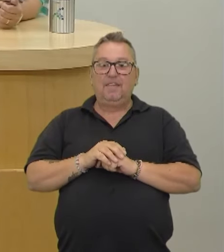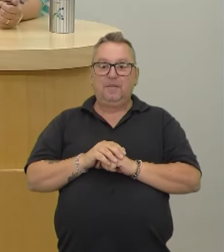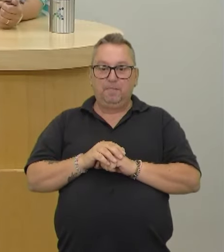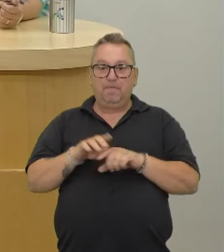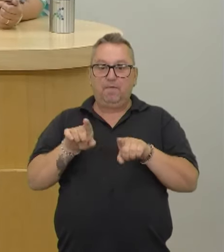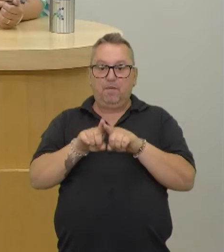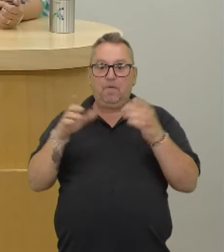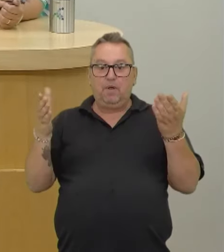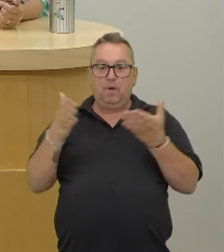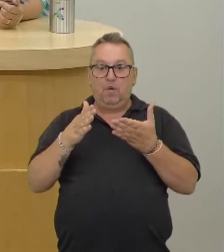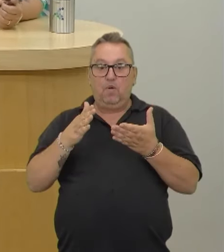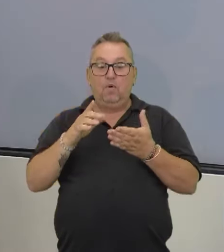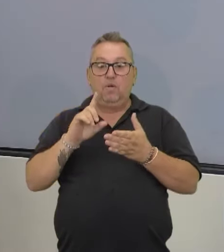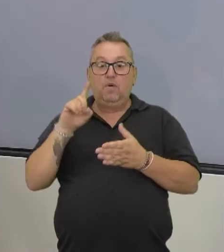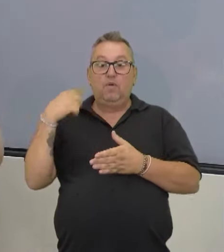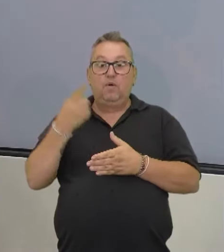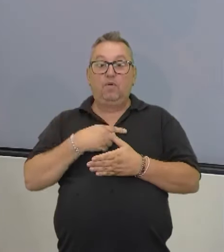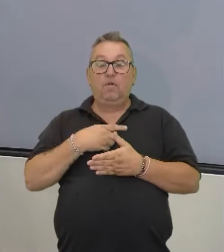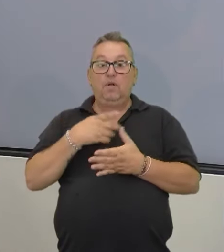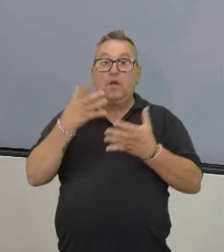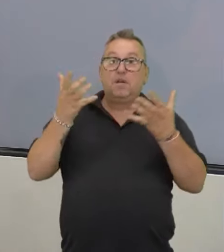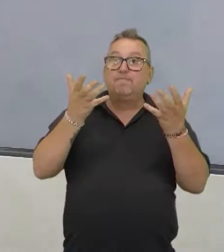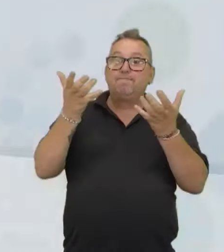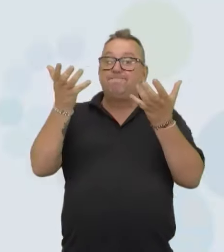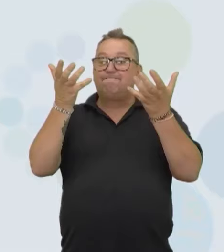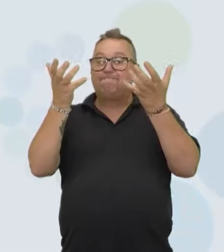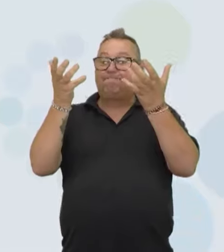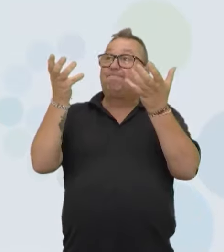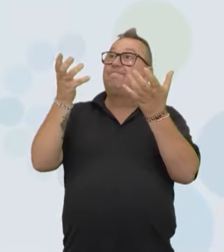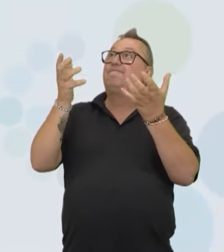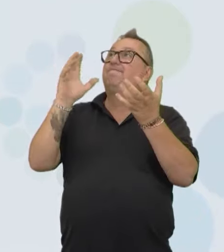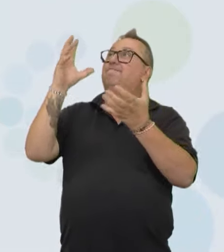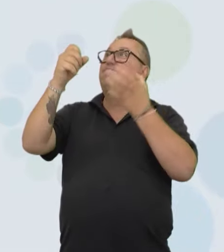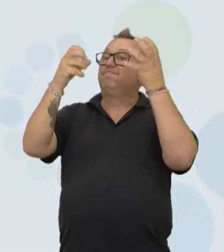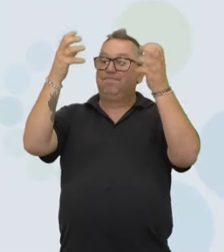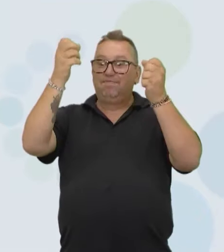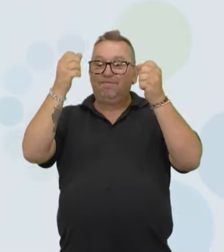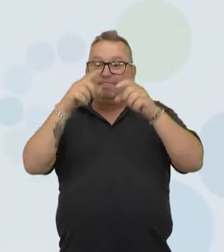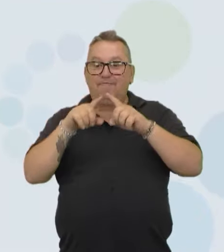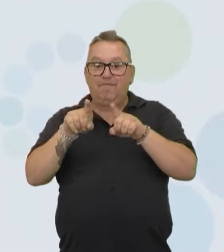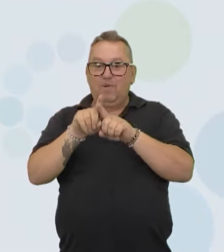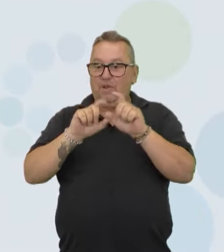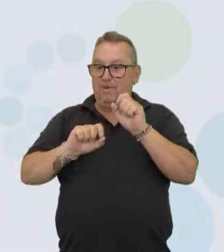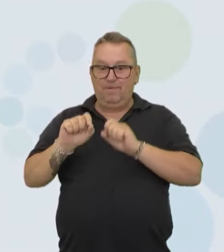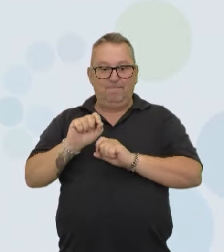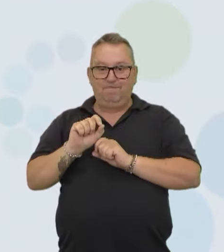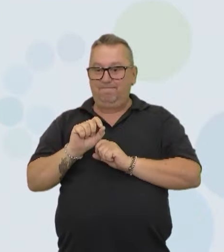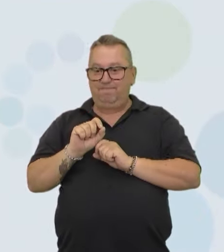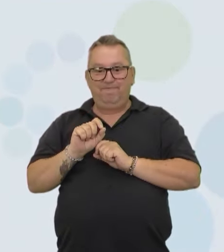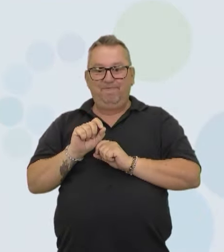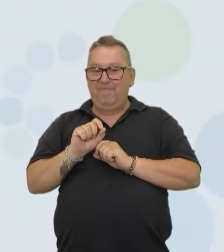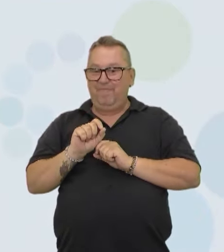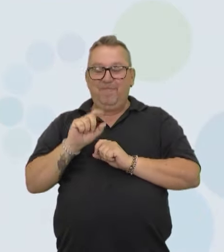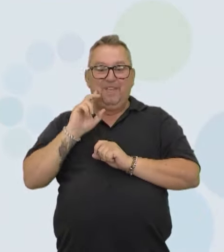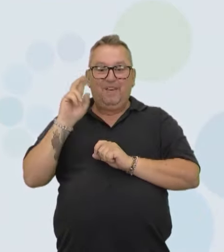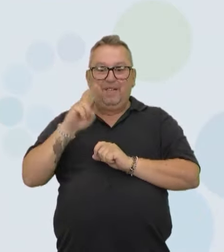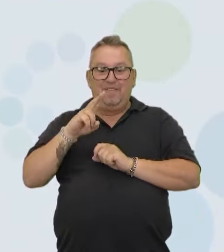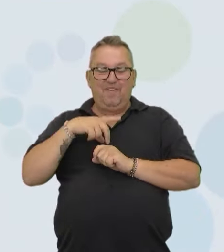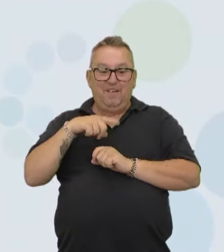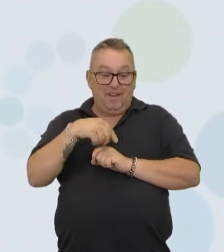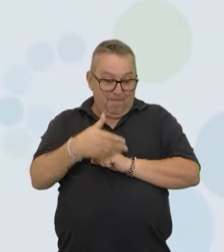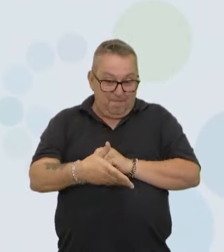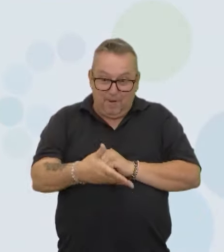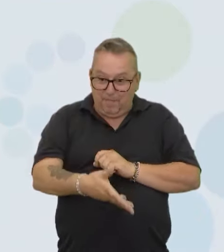3. Então vamos lá. O nome da nossa aula hoje é Segura que tá caindo. Você não segurou. Não segurei mesmo, tá no chão, a gente